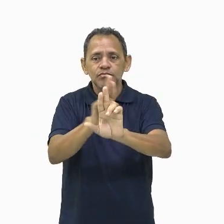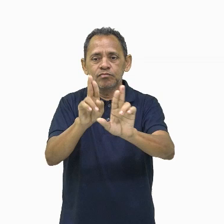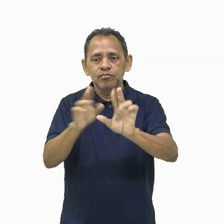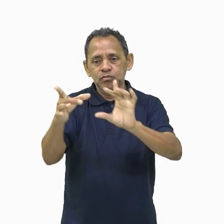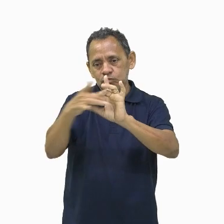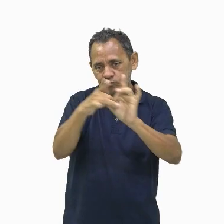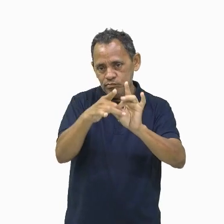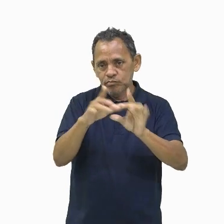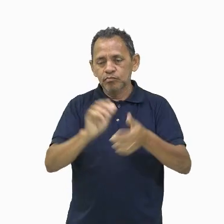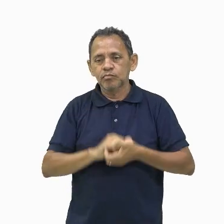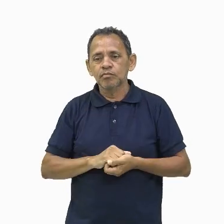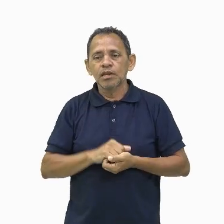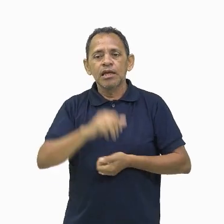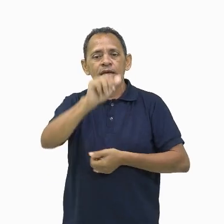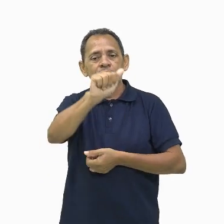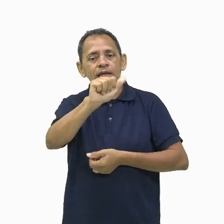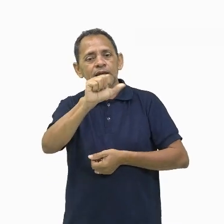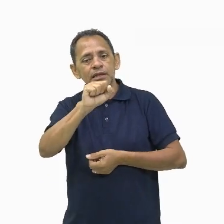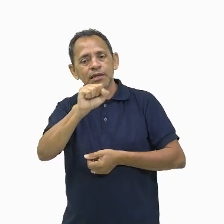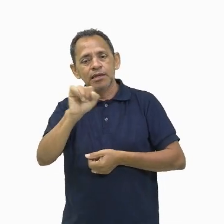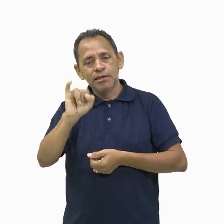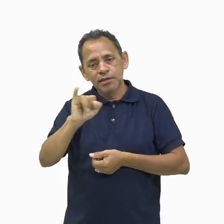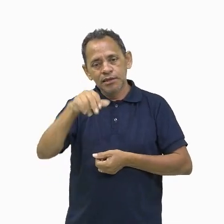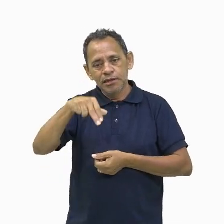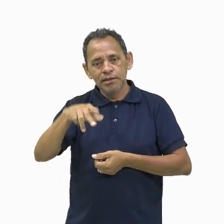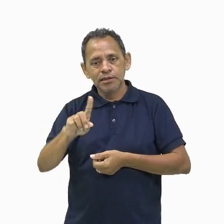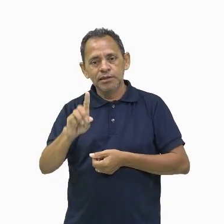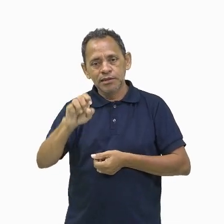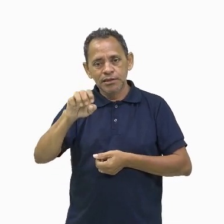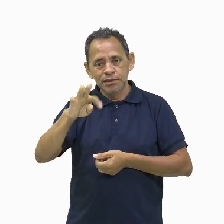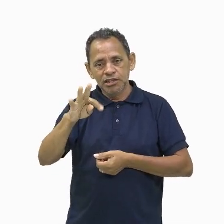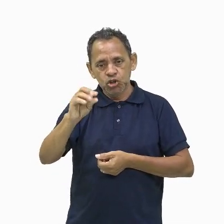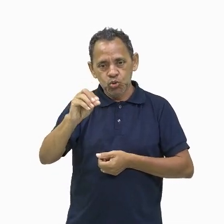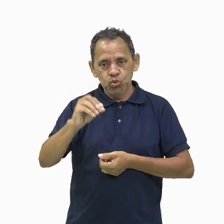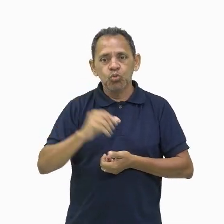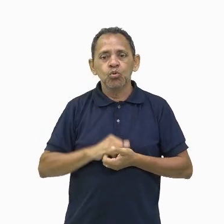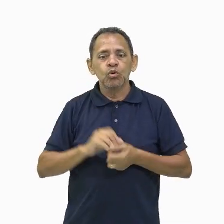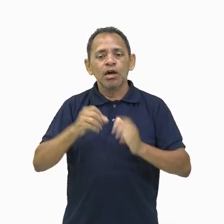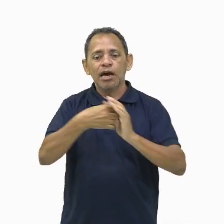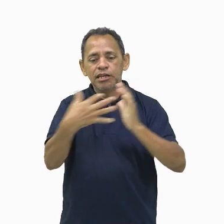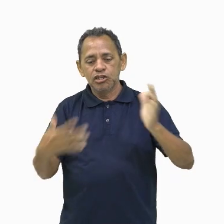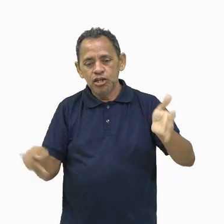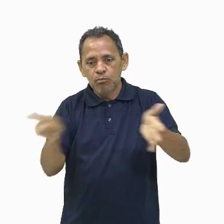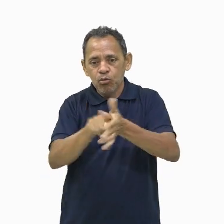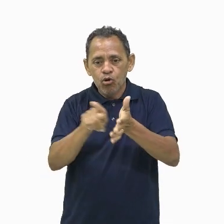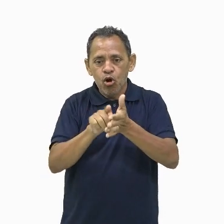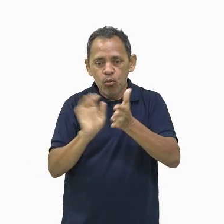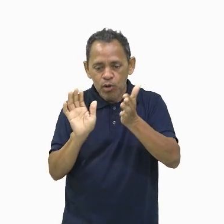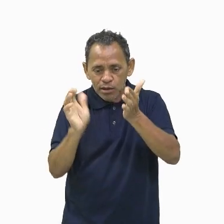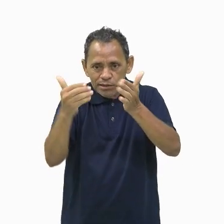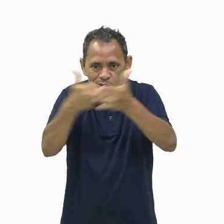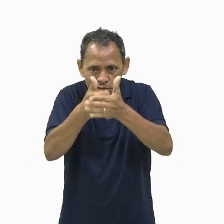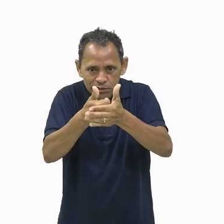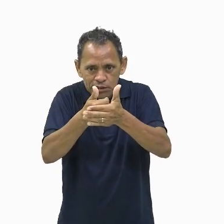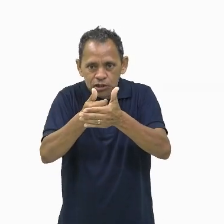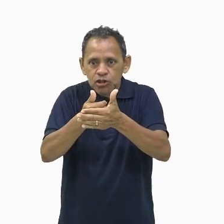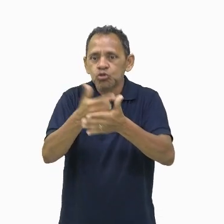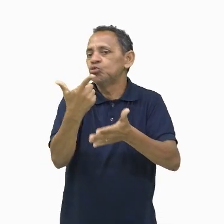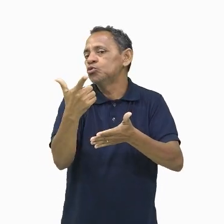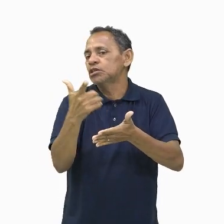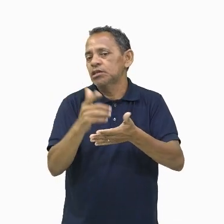assíndeto é a figura de construção que se caracteriza pela ausência proposital de conjunções. Ou seja, eu tenho ali